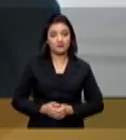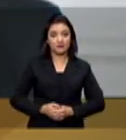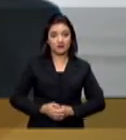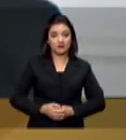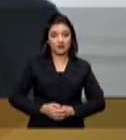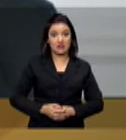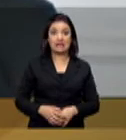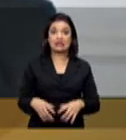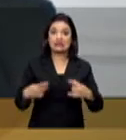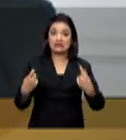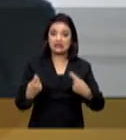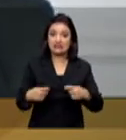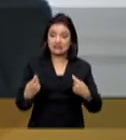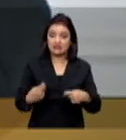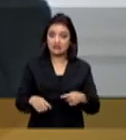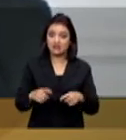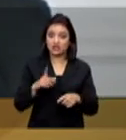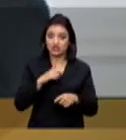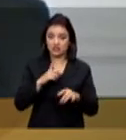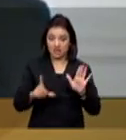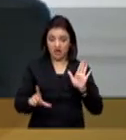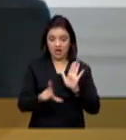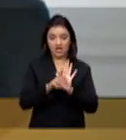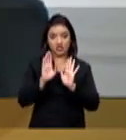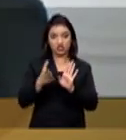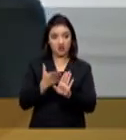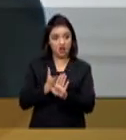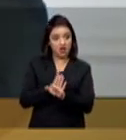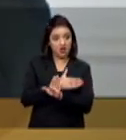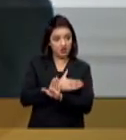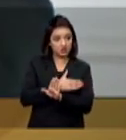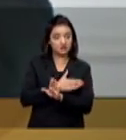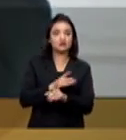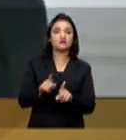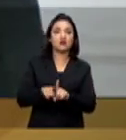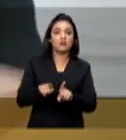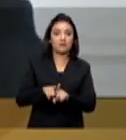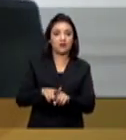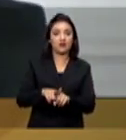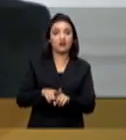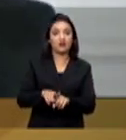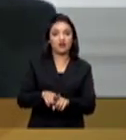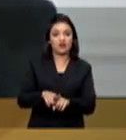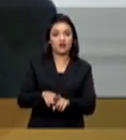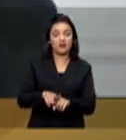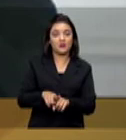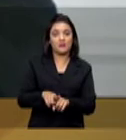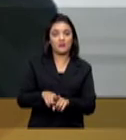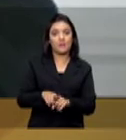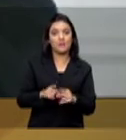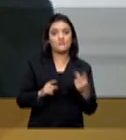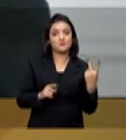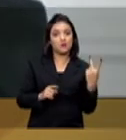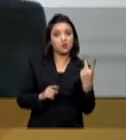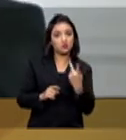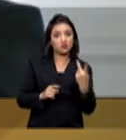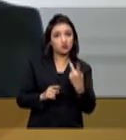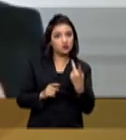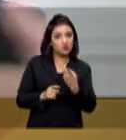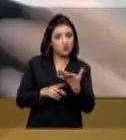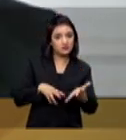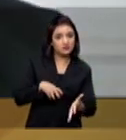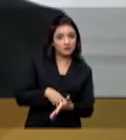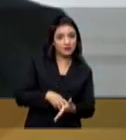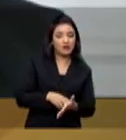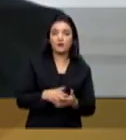ou anterior cominação legal, tanto para o preceito primário quanto para o preceito secundário. Por isso que